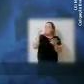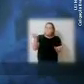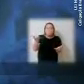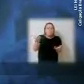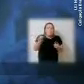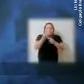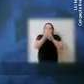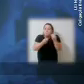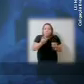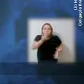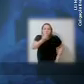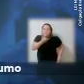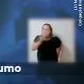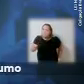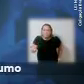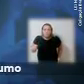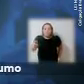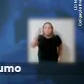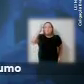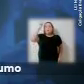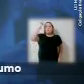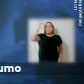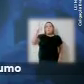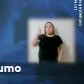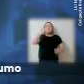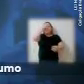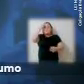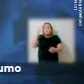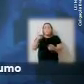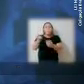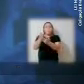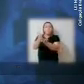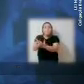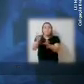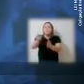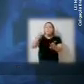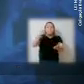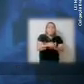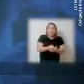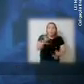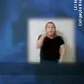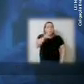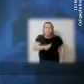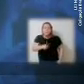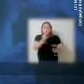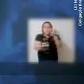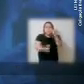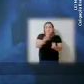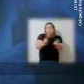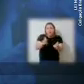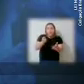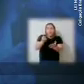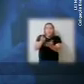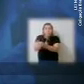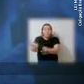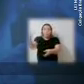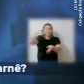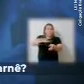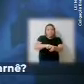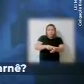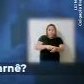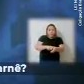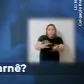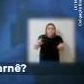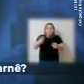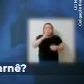Venderam ilusão Do que adianta a pessoa ter acesso ao consumo e não poder pagar? Comprar um carro e ter que devolver?